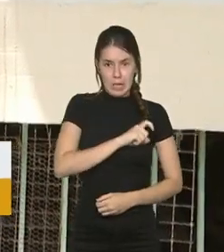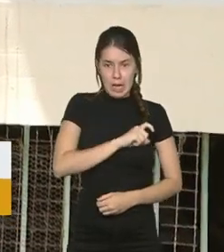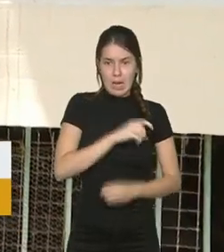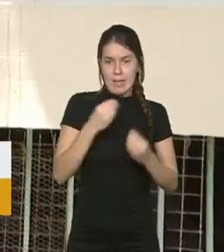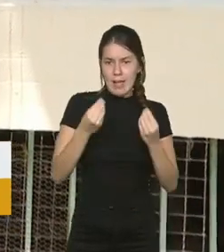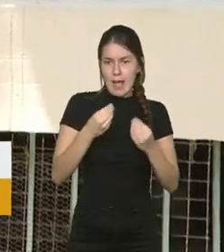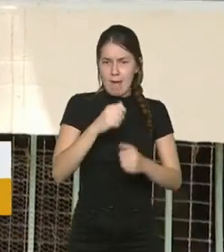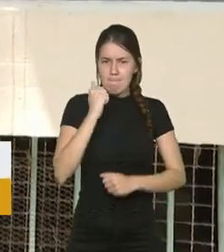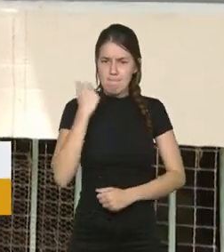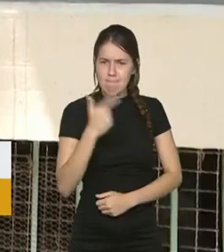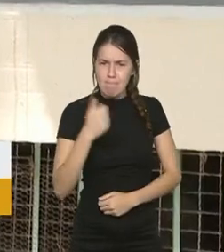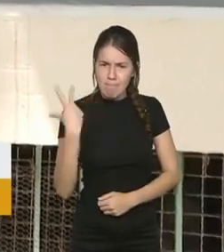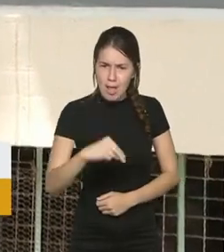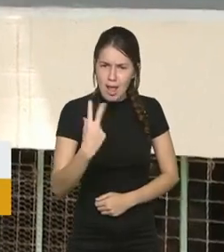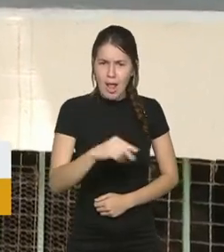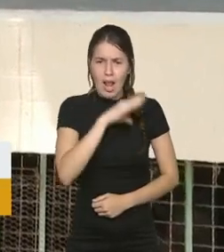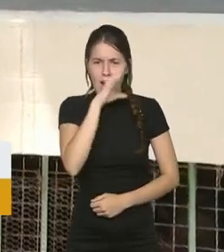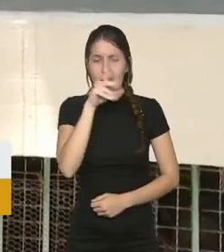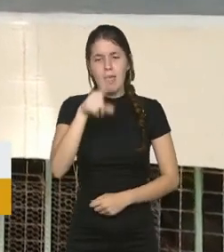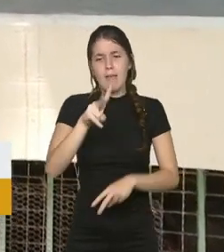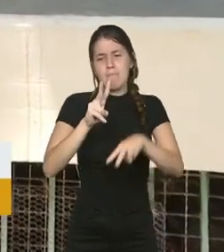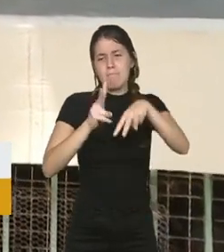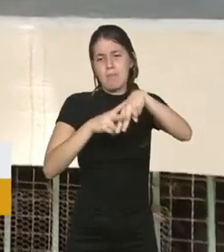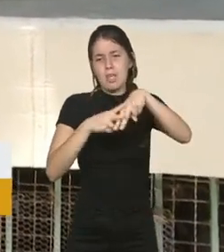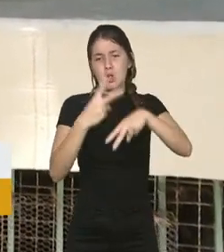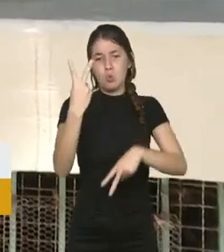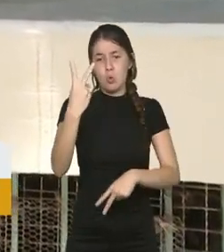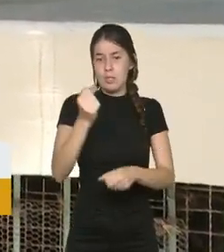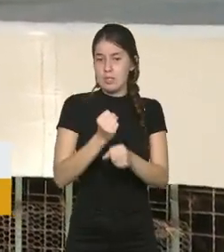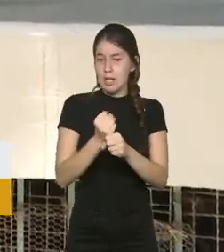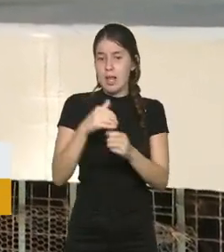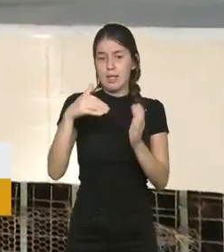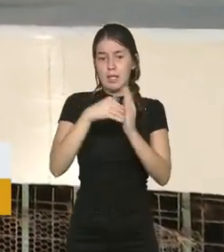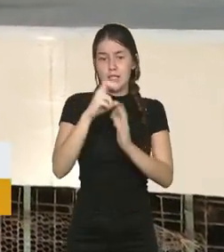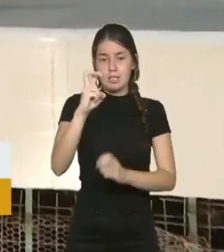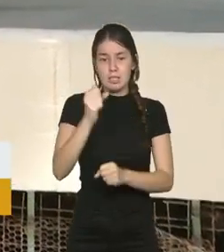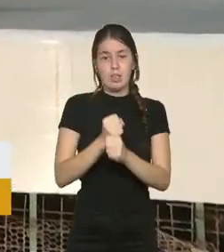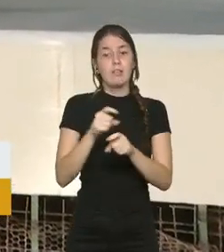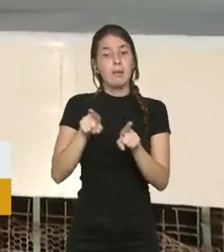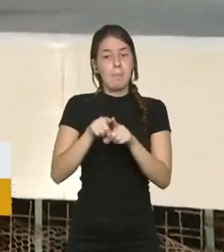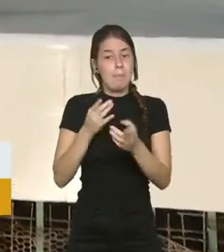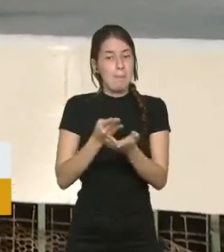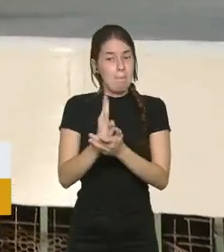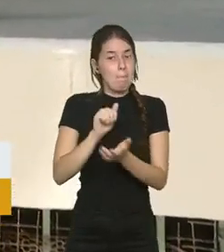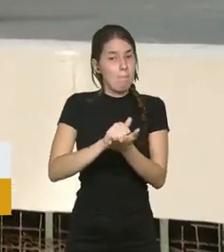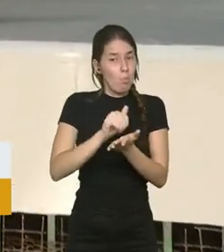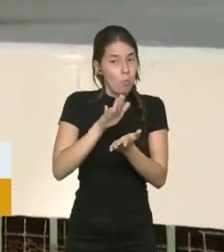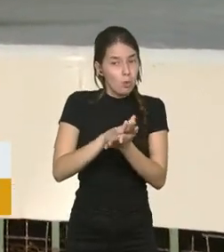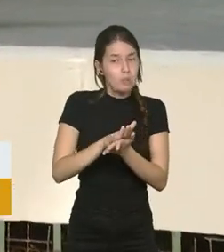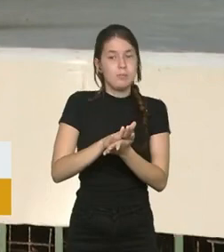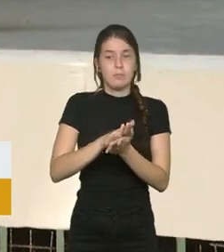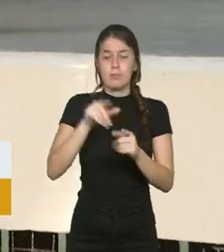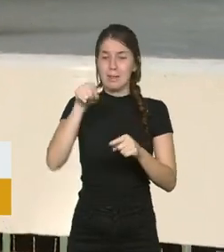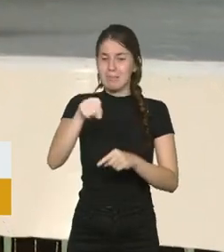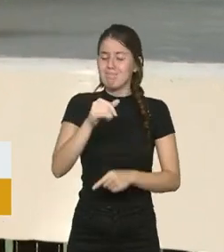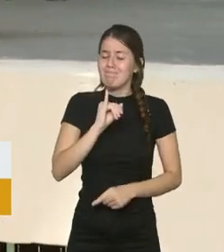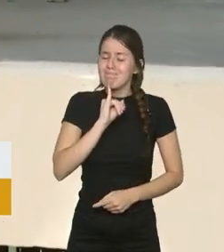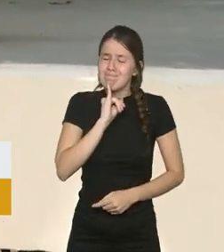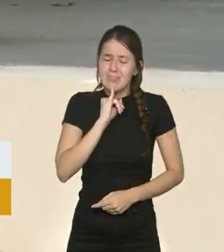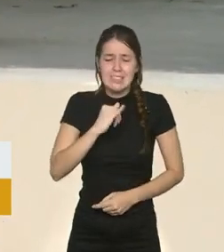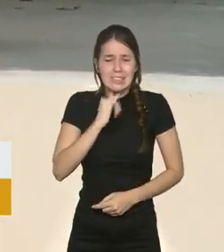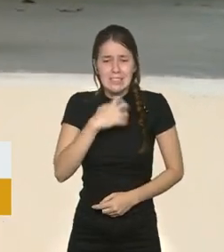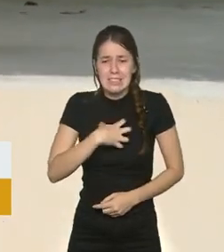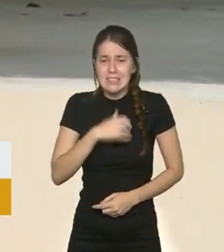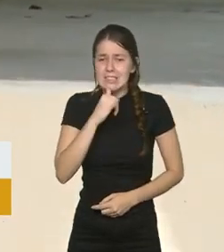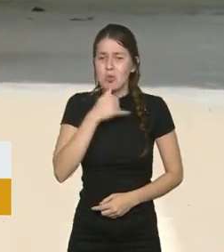contra animais é crime com pena prevista de prisão de dois a cinco anos além de multa e proibição da Guarda mas essa infelizmente ainda é